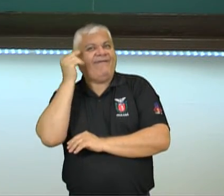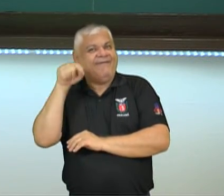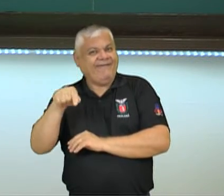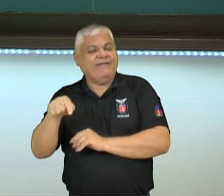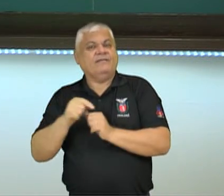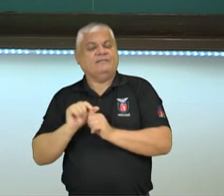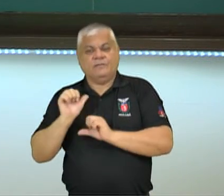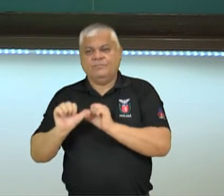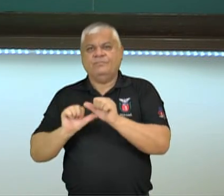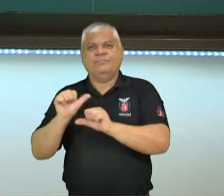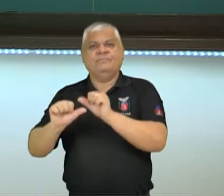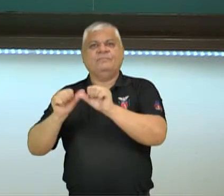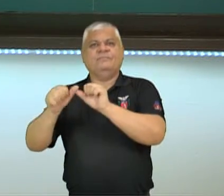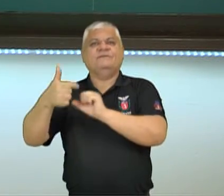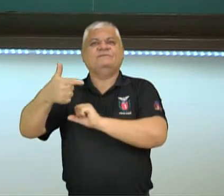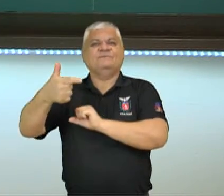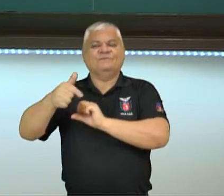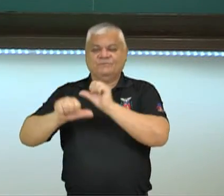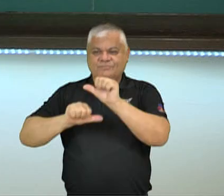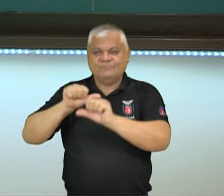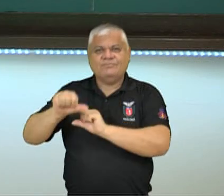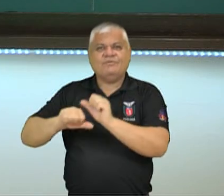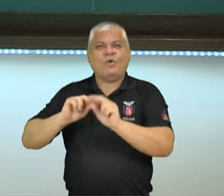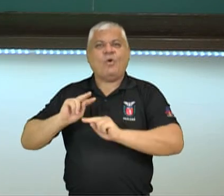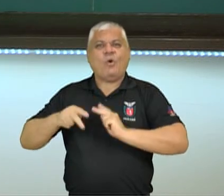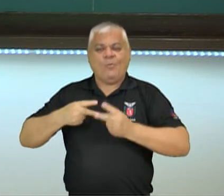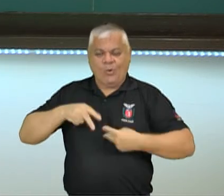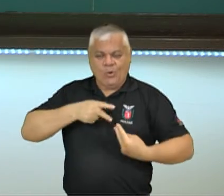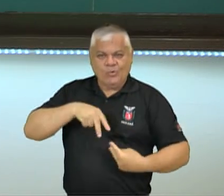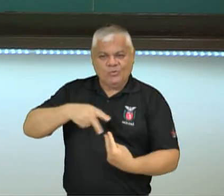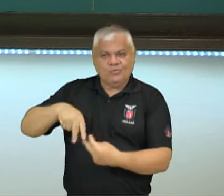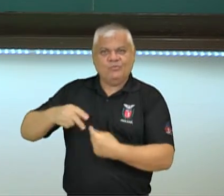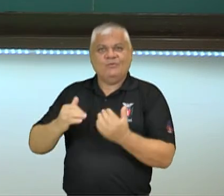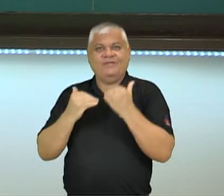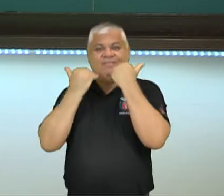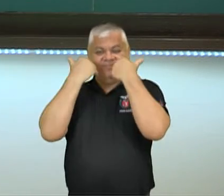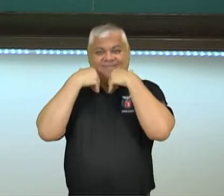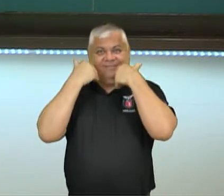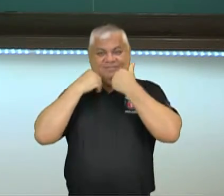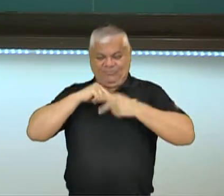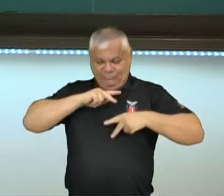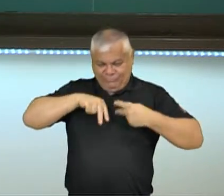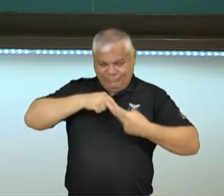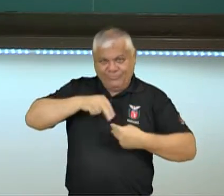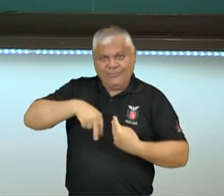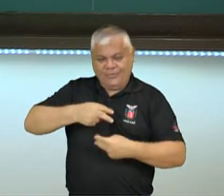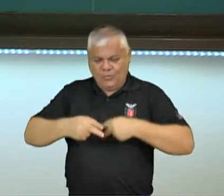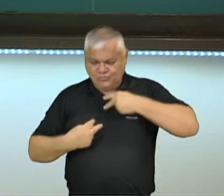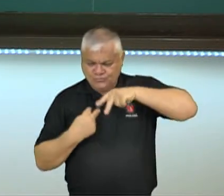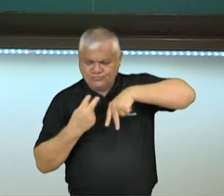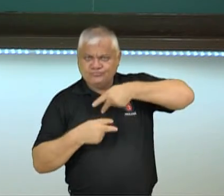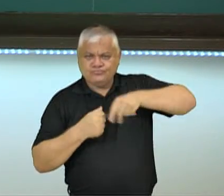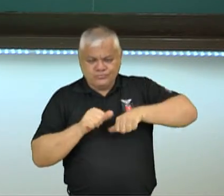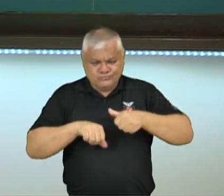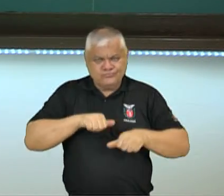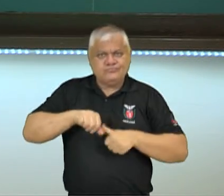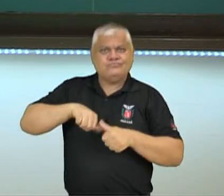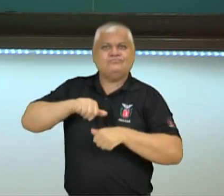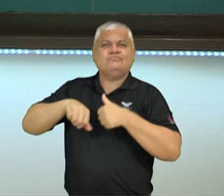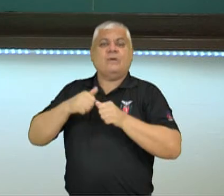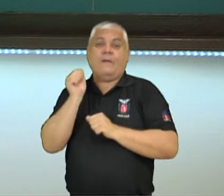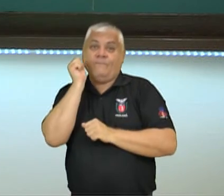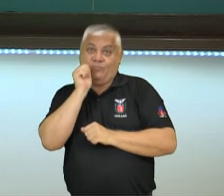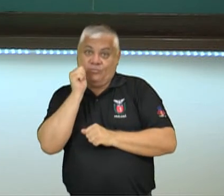sexuais aí, eles são o resultado do sistema endócrino, dos hormônios. No caso das